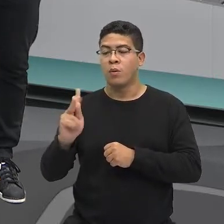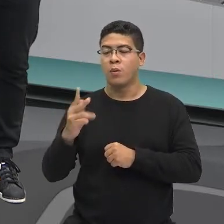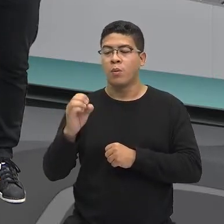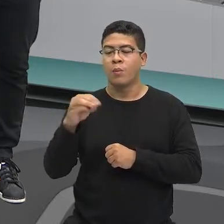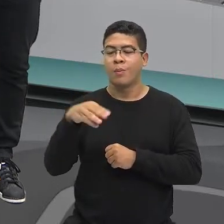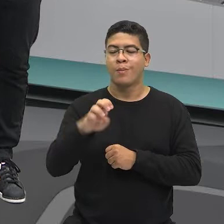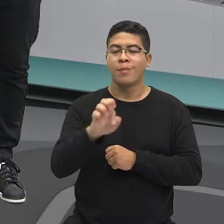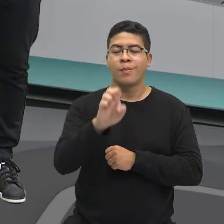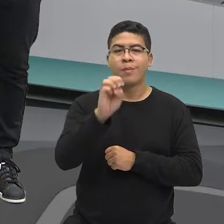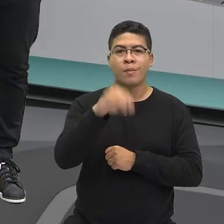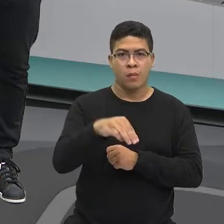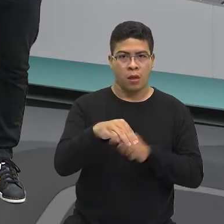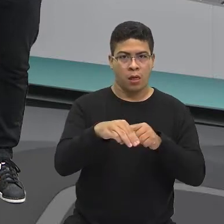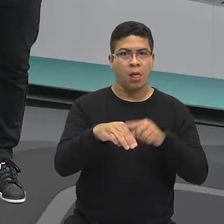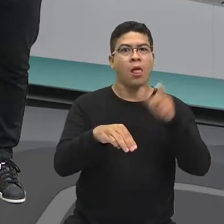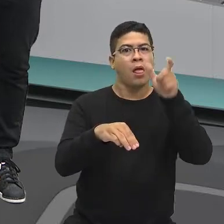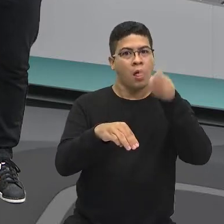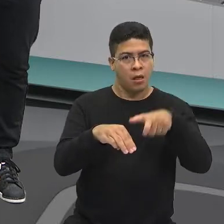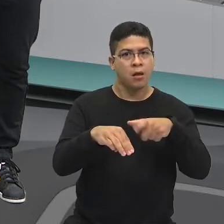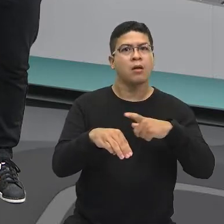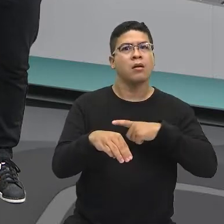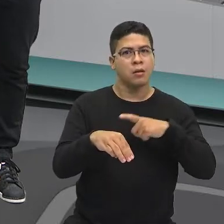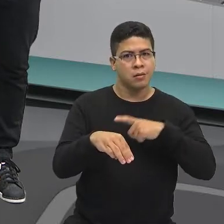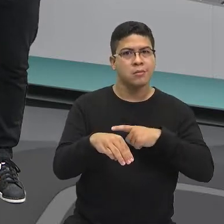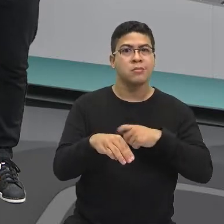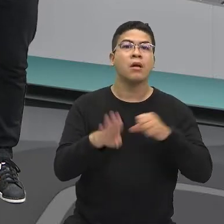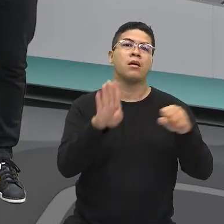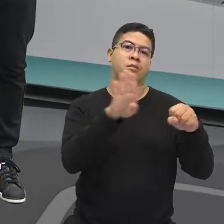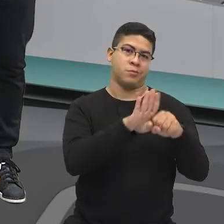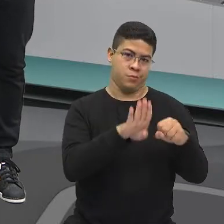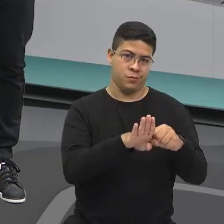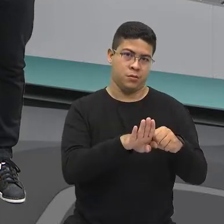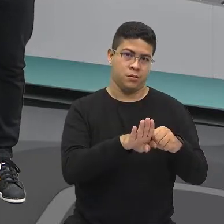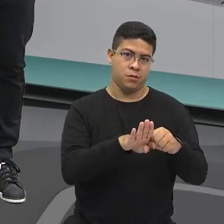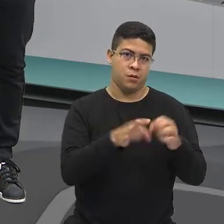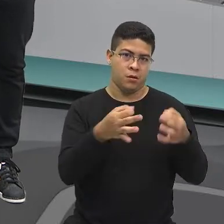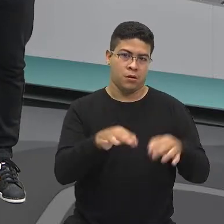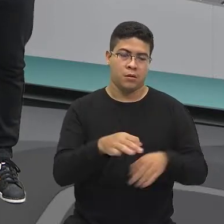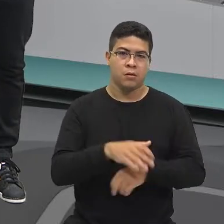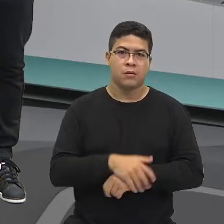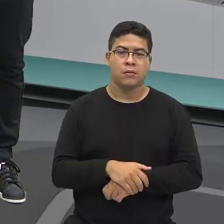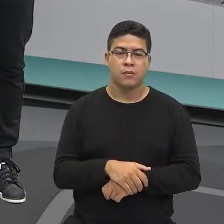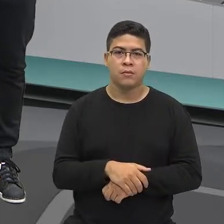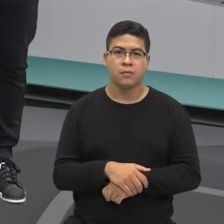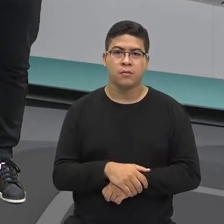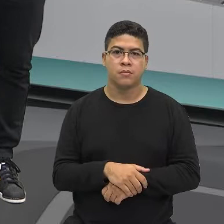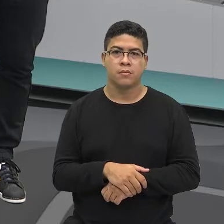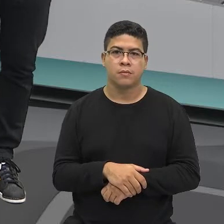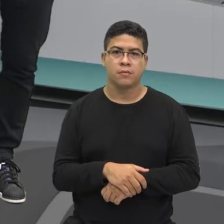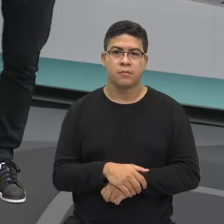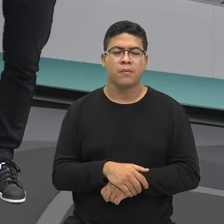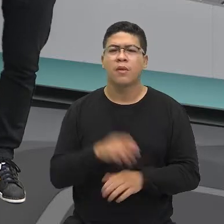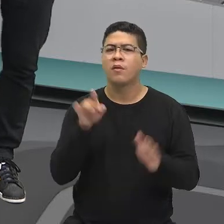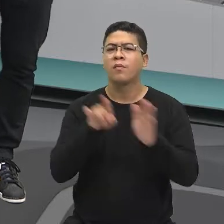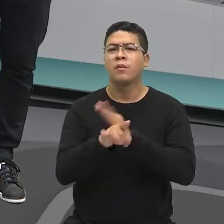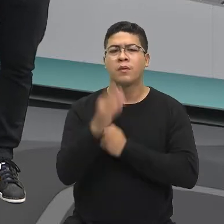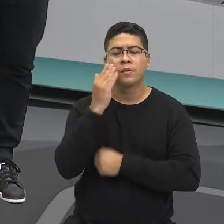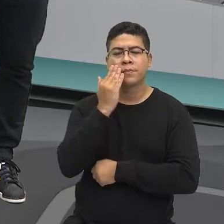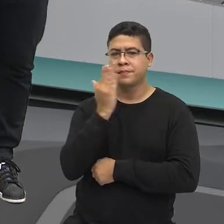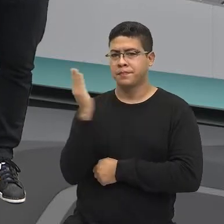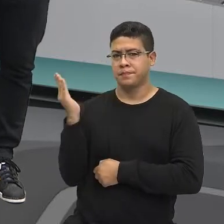ser que existe, substantivo. Aí eu vou fazer uma pergunta para você. Olha só a pergunta